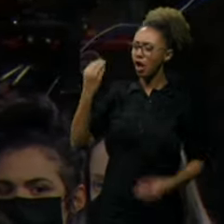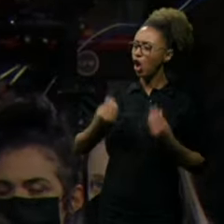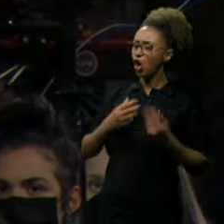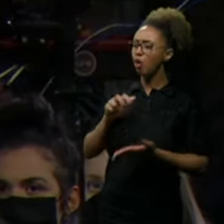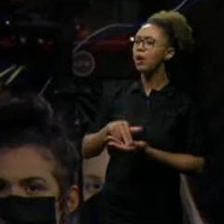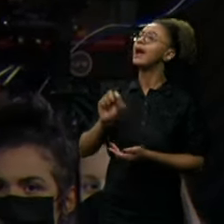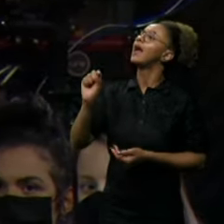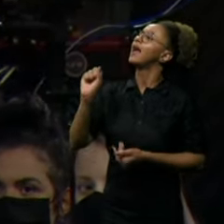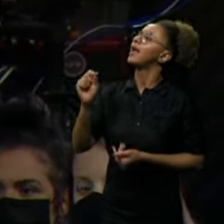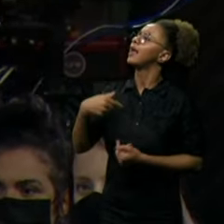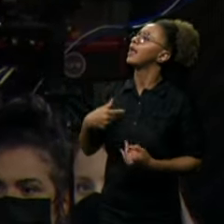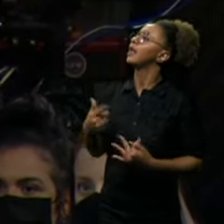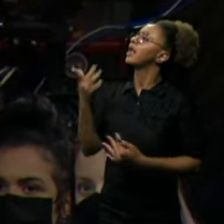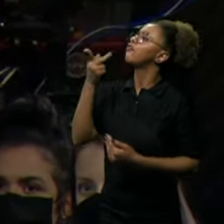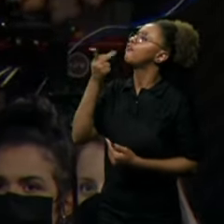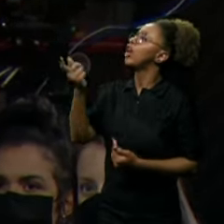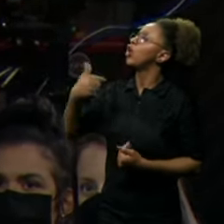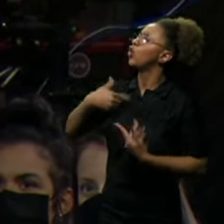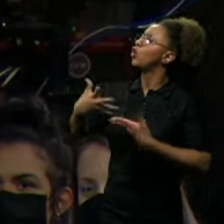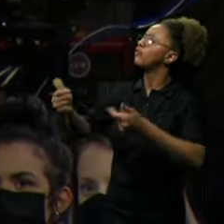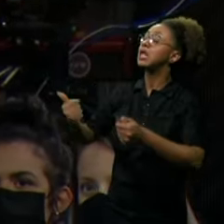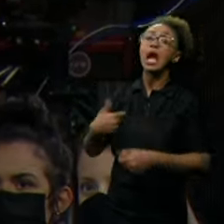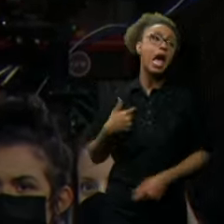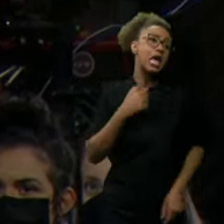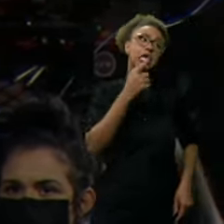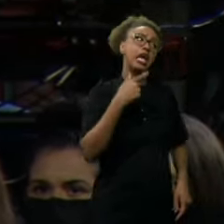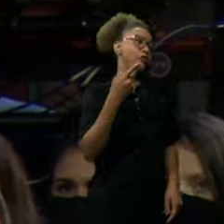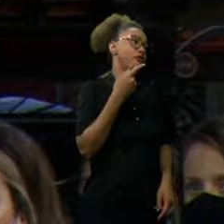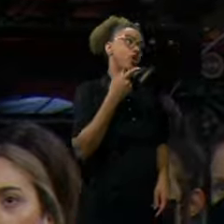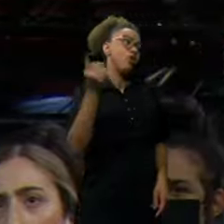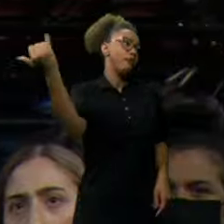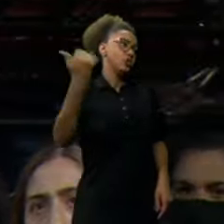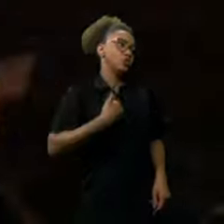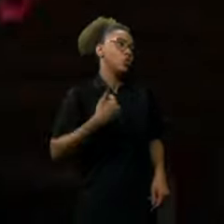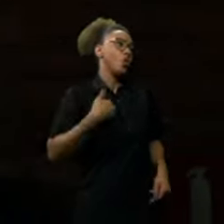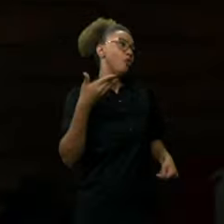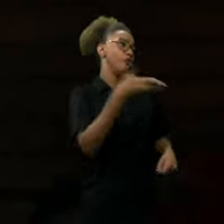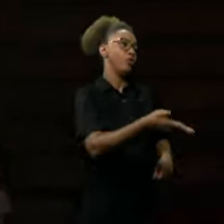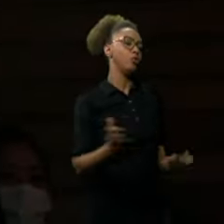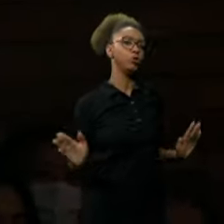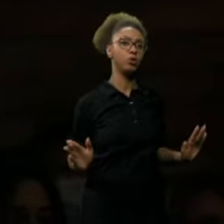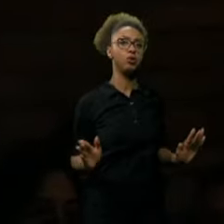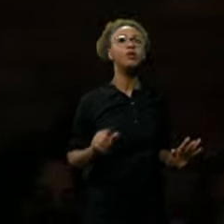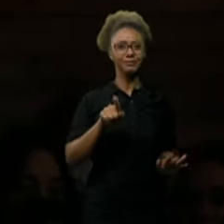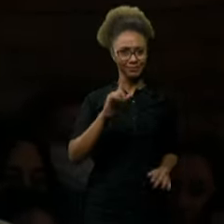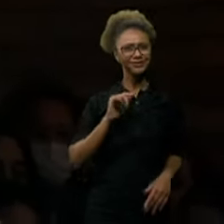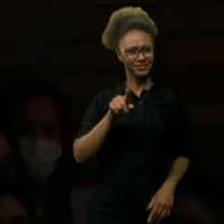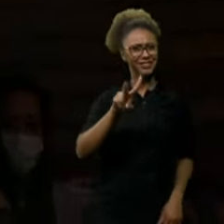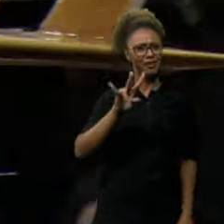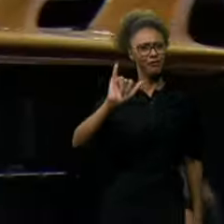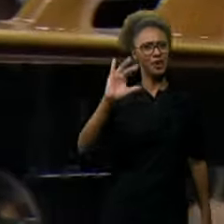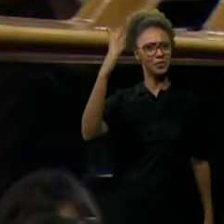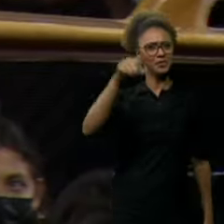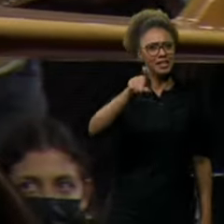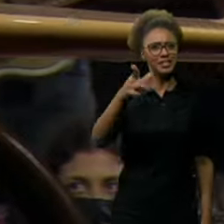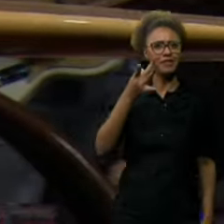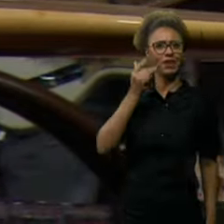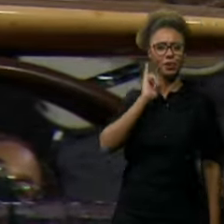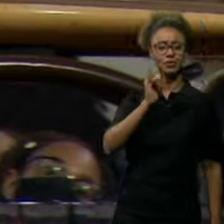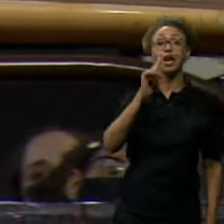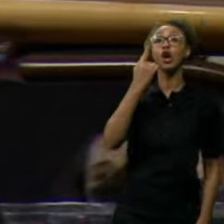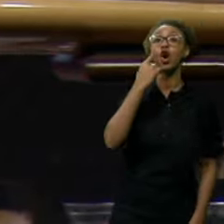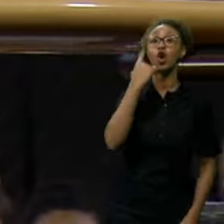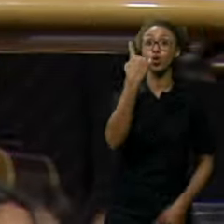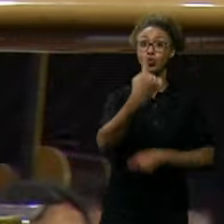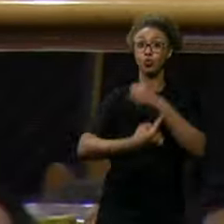falou daqui ninguém eu tava passando aqui na porta Ouvi uma voz me dizendo entra e você vai contar testemunhos assim há um